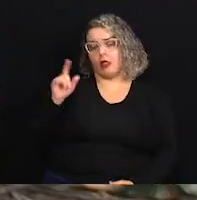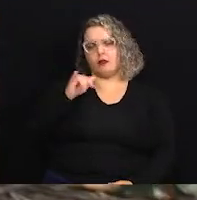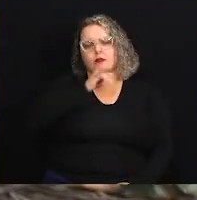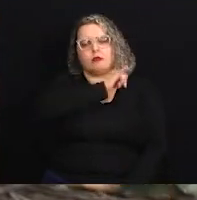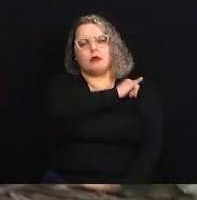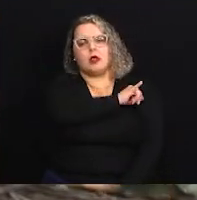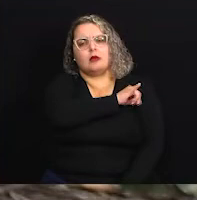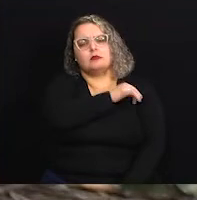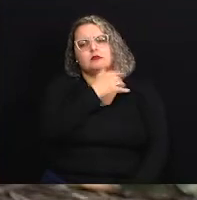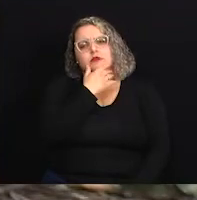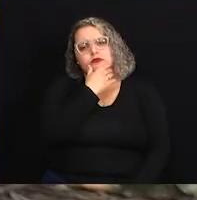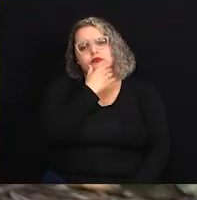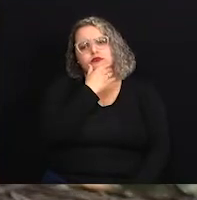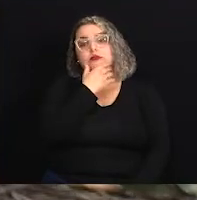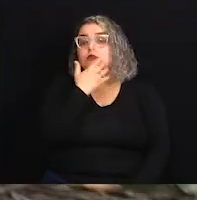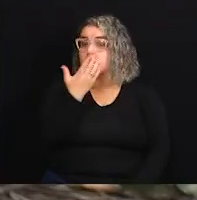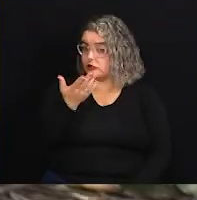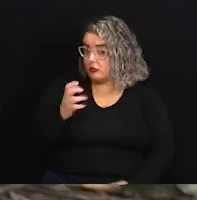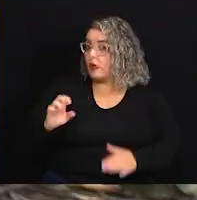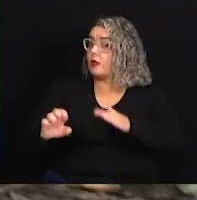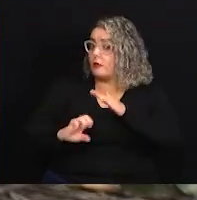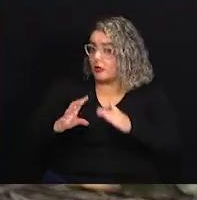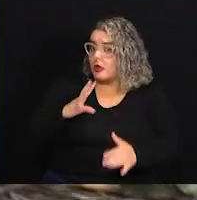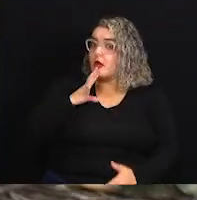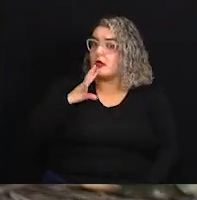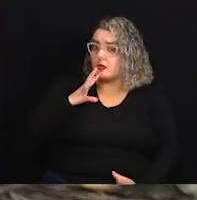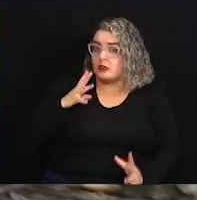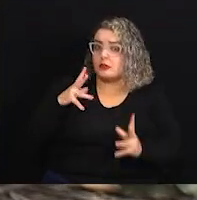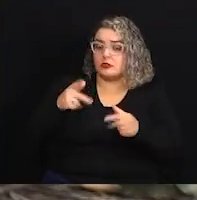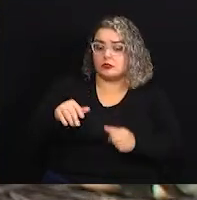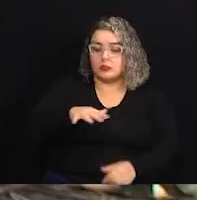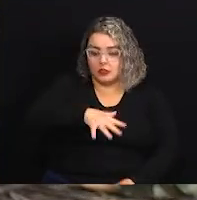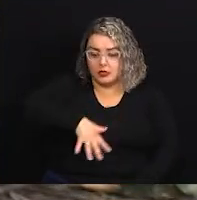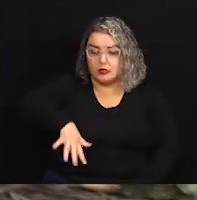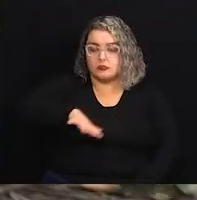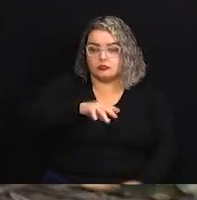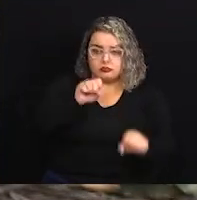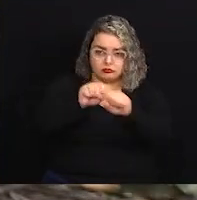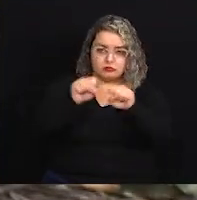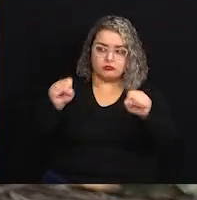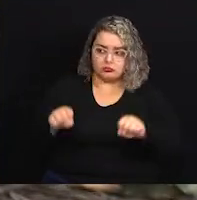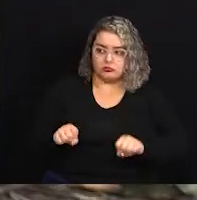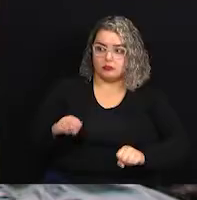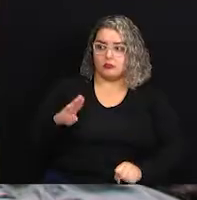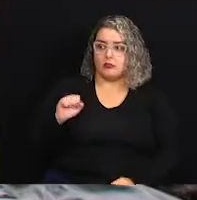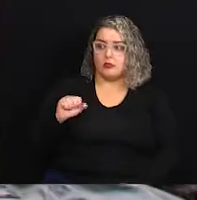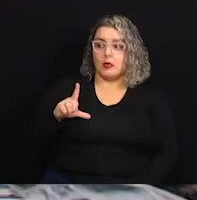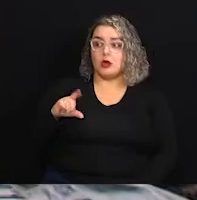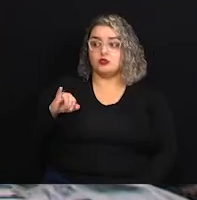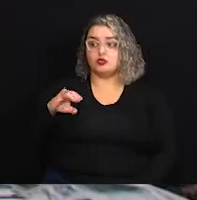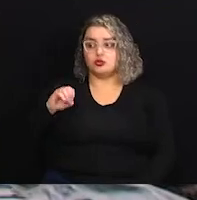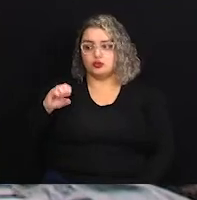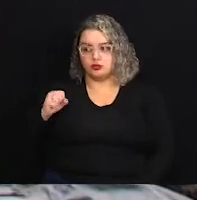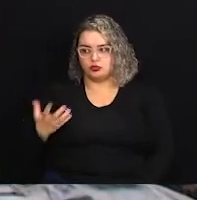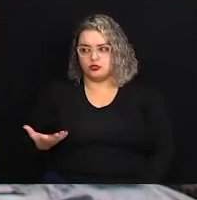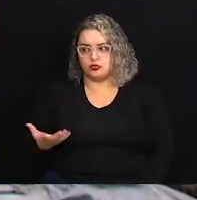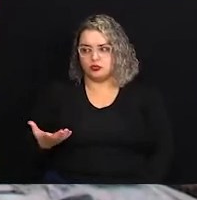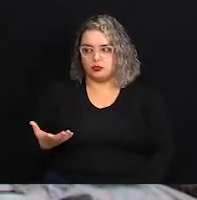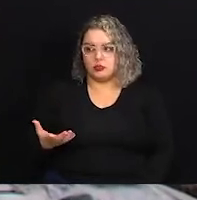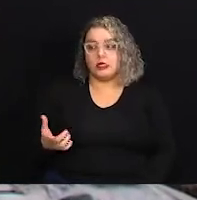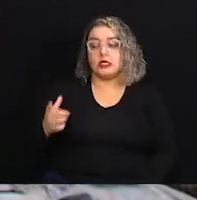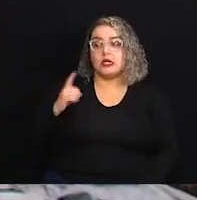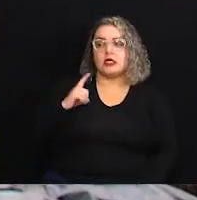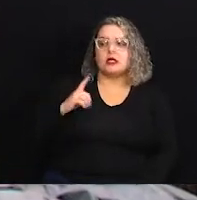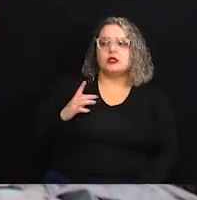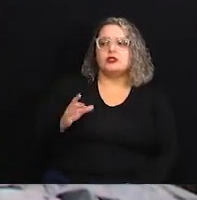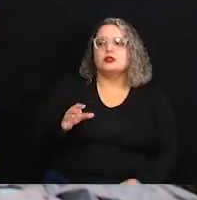Rio de Janeiro, que é hoje uma das empresas mais conhecidas no nosso setor nesse sistema de baldinhos.